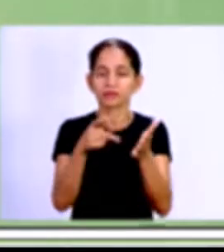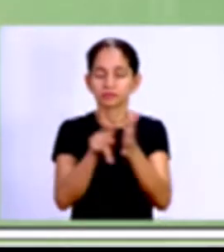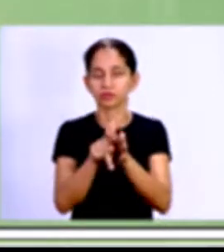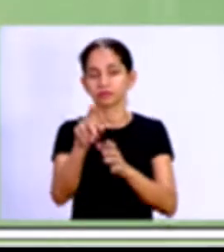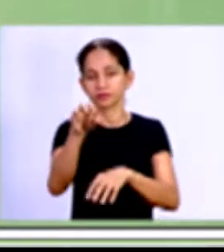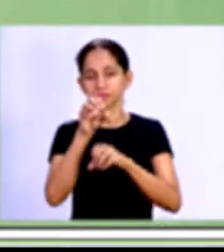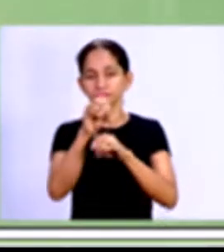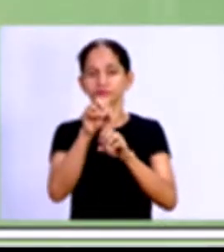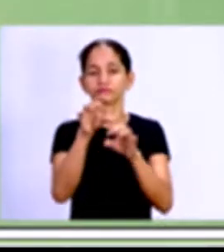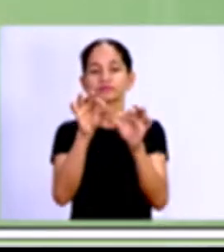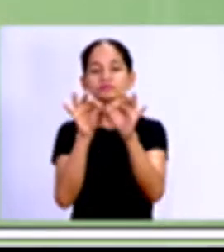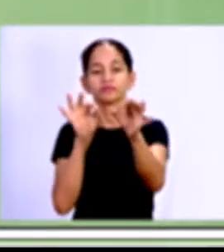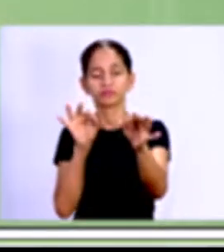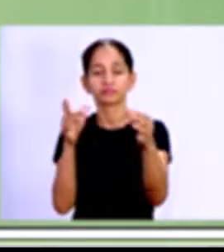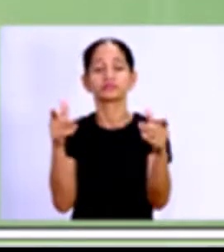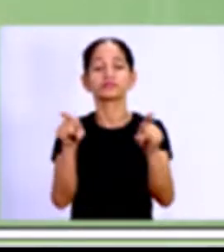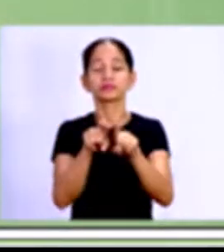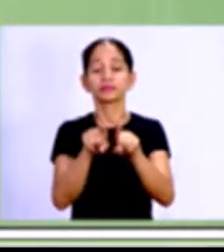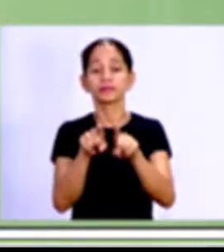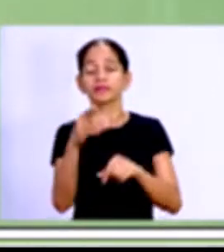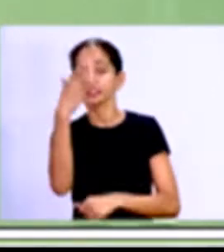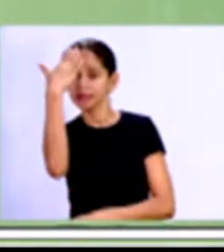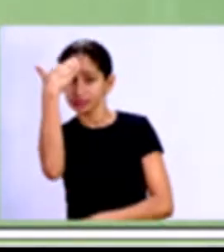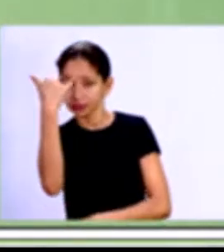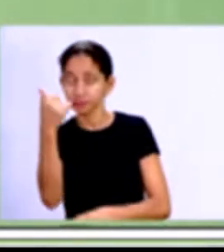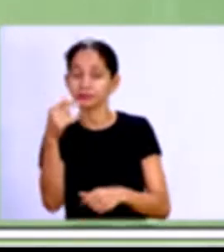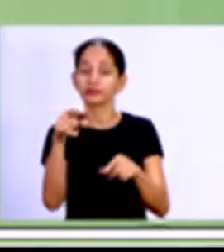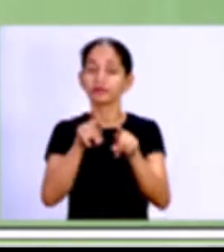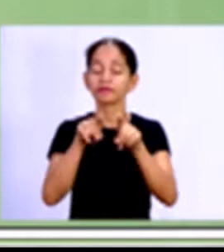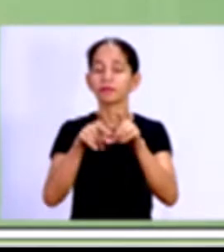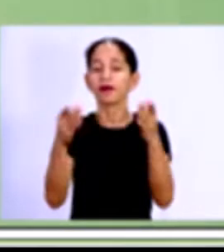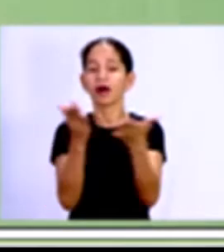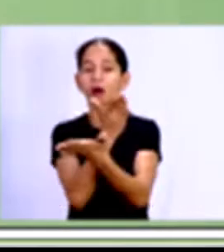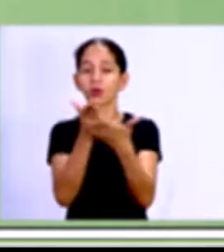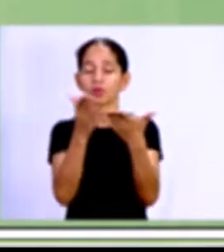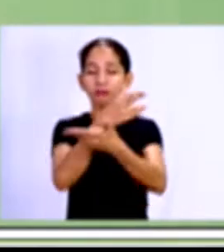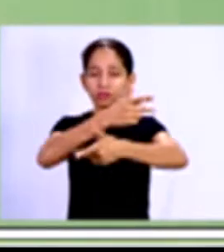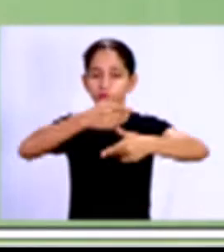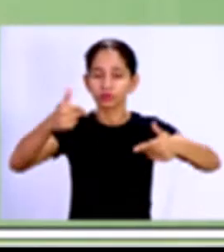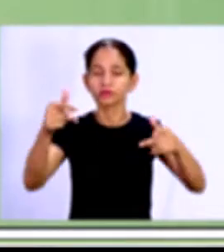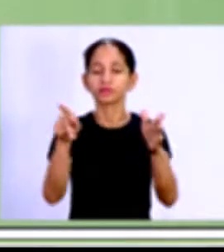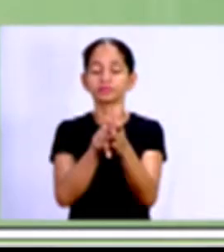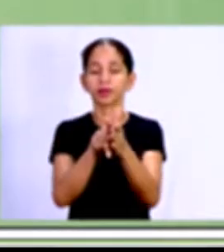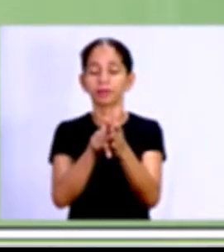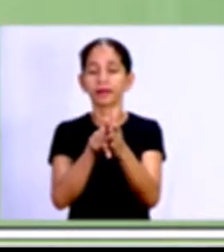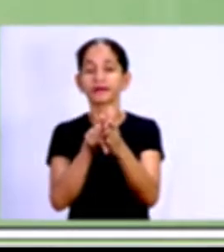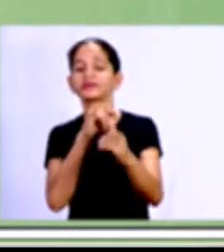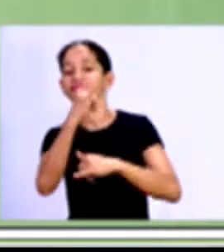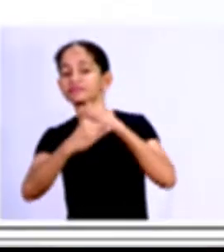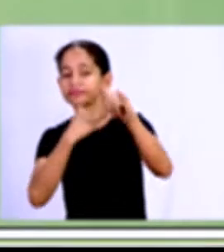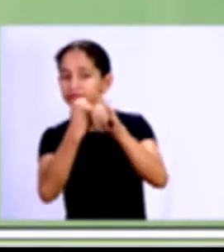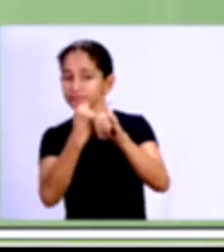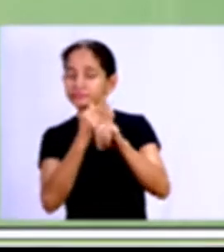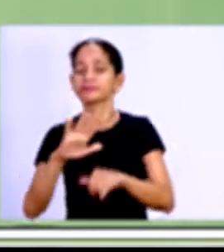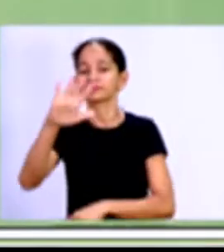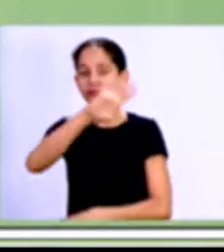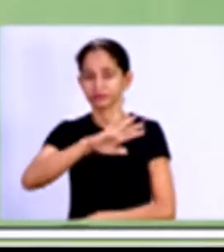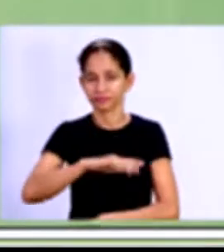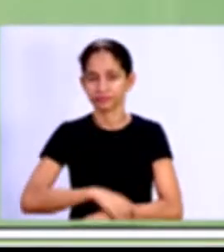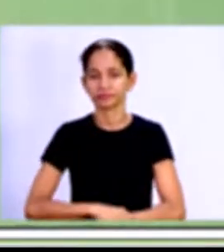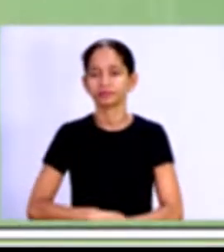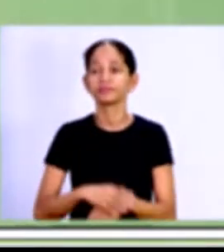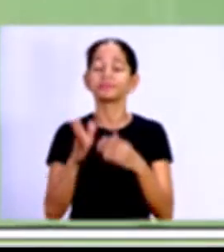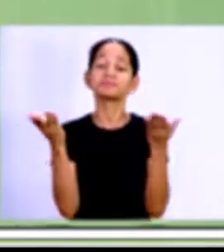educação à distância e mencionar as redes sociais e as netiquetas.